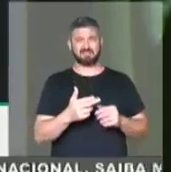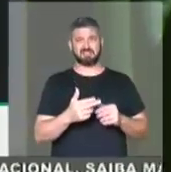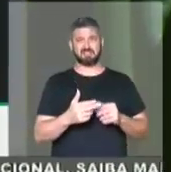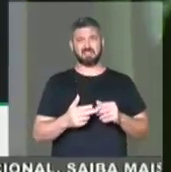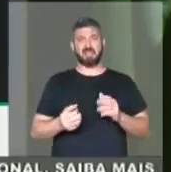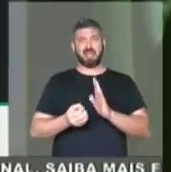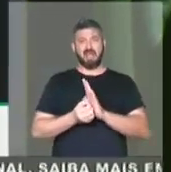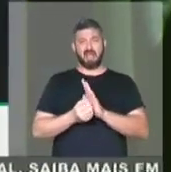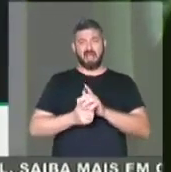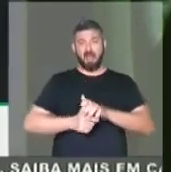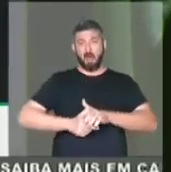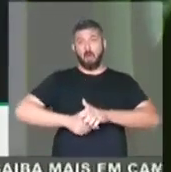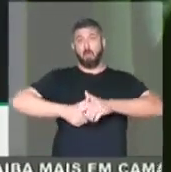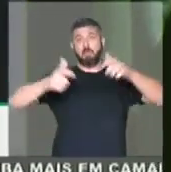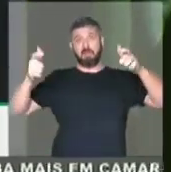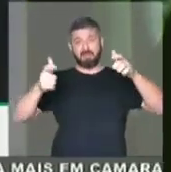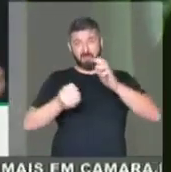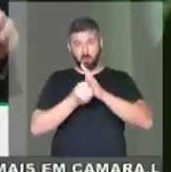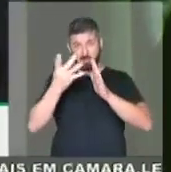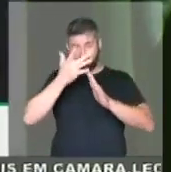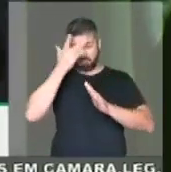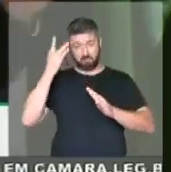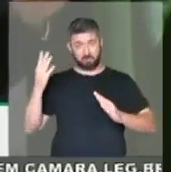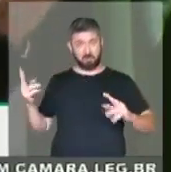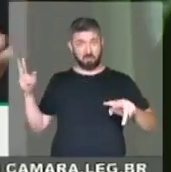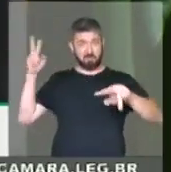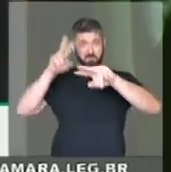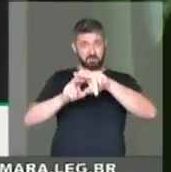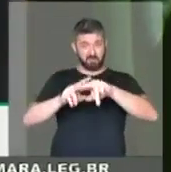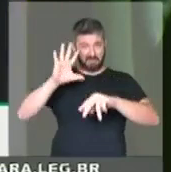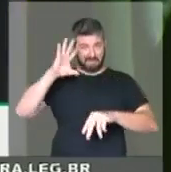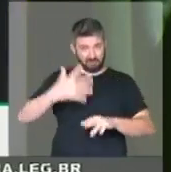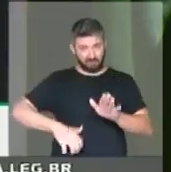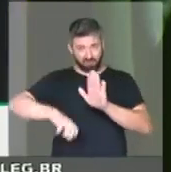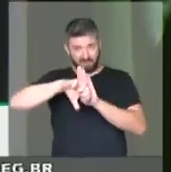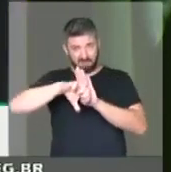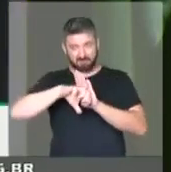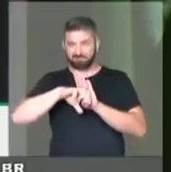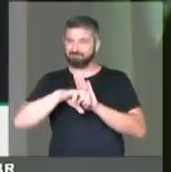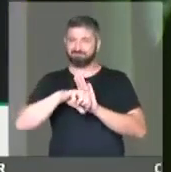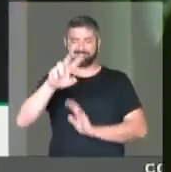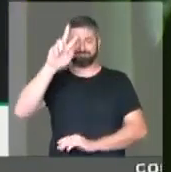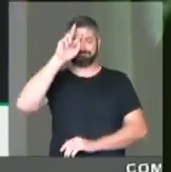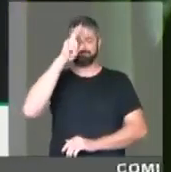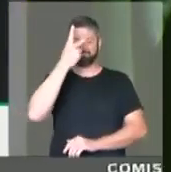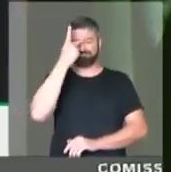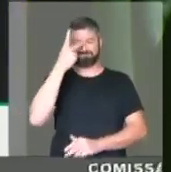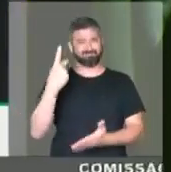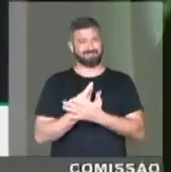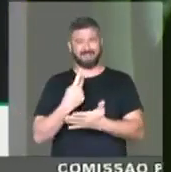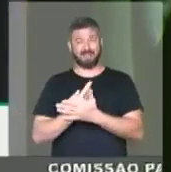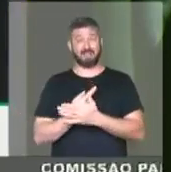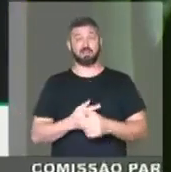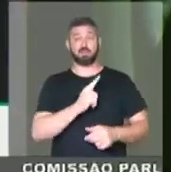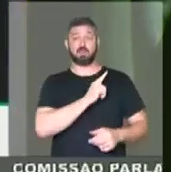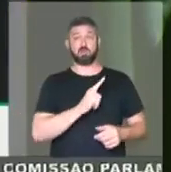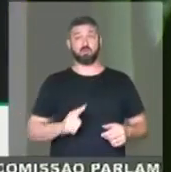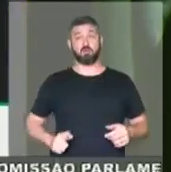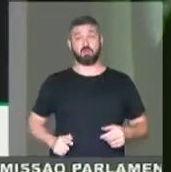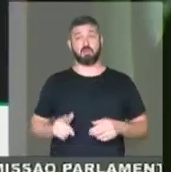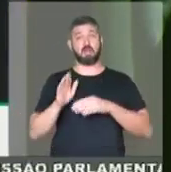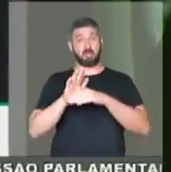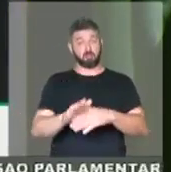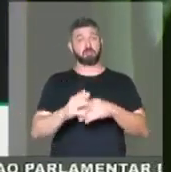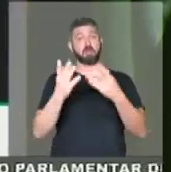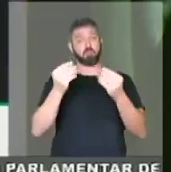população carcerária, deputado Arthur, vai resolver todos os problemas da criminalidade, é um equívoco. Esse governo pode ajudar muito na questão